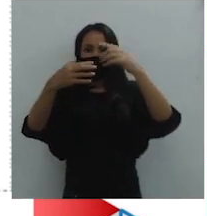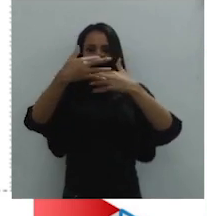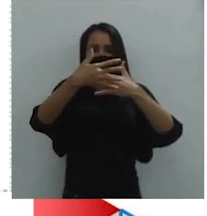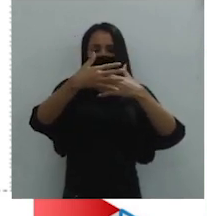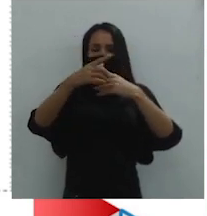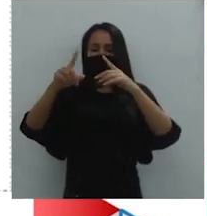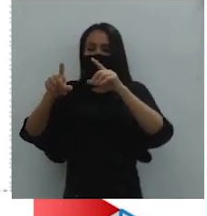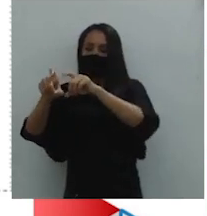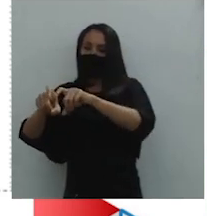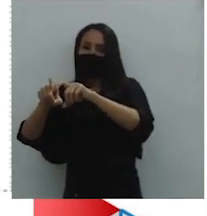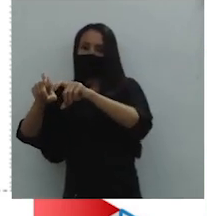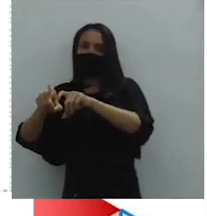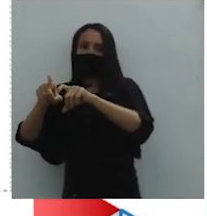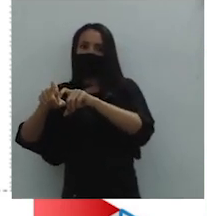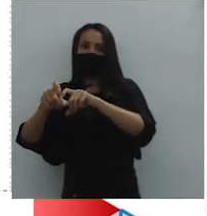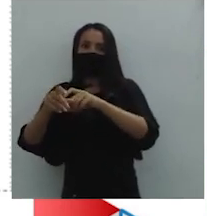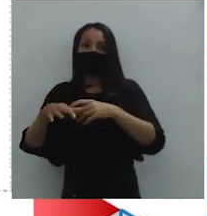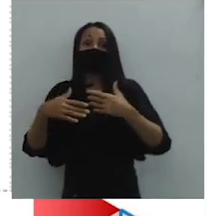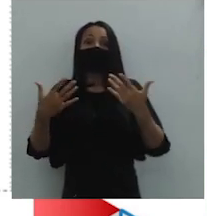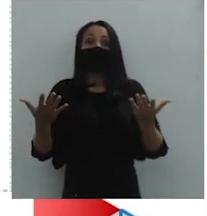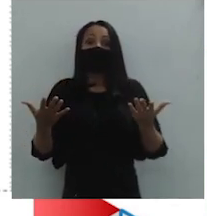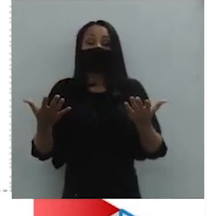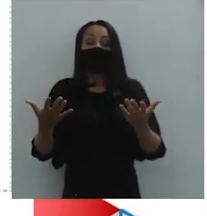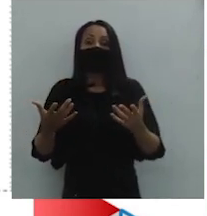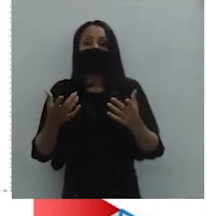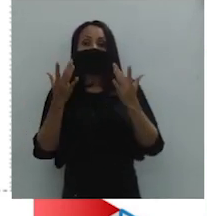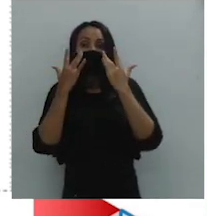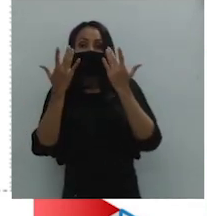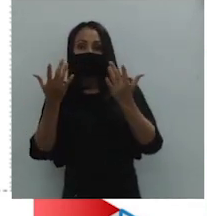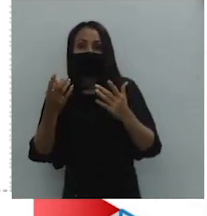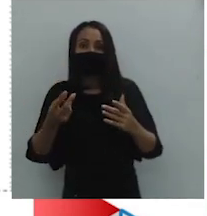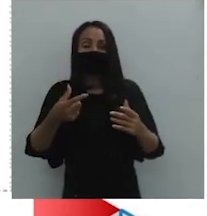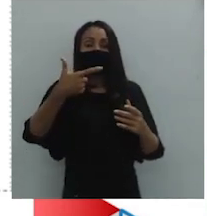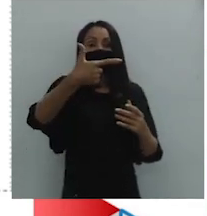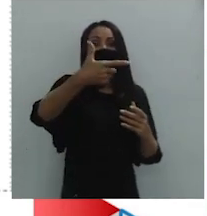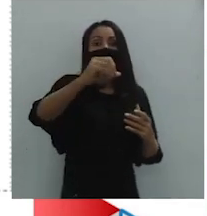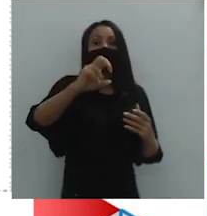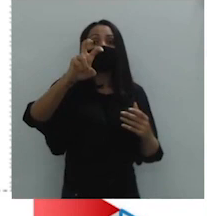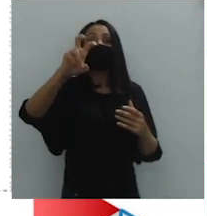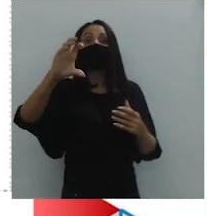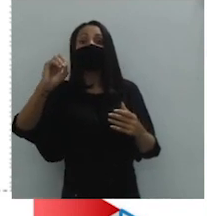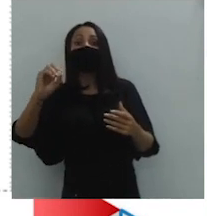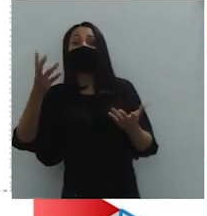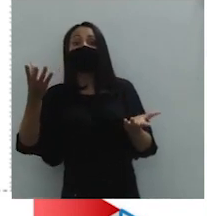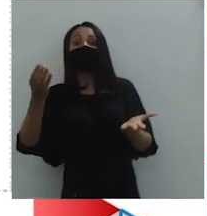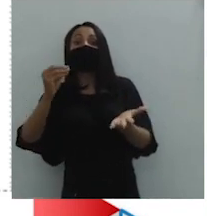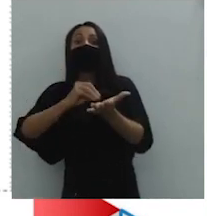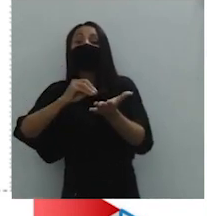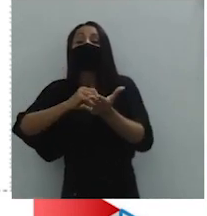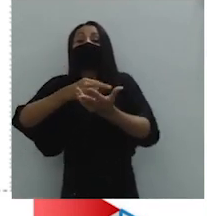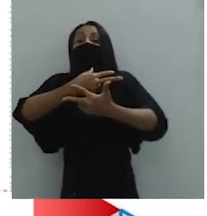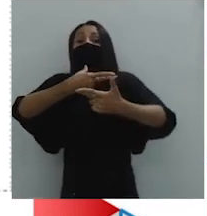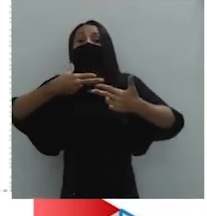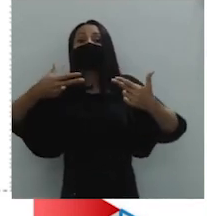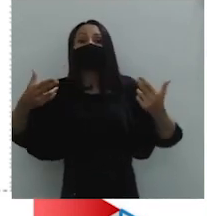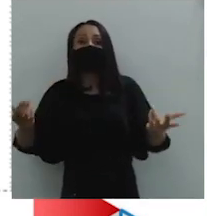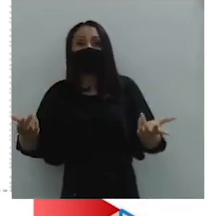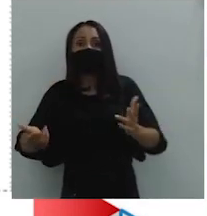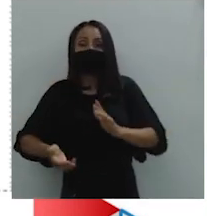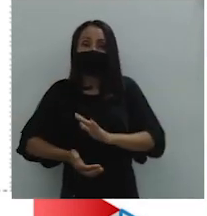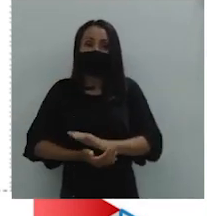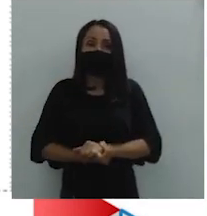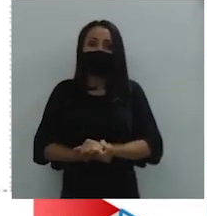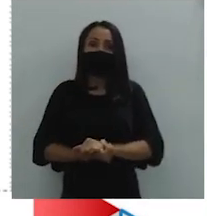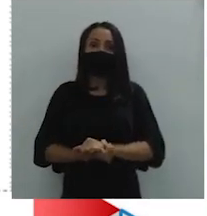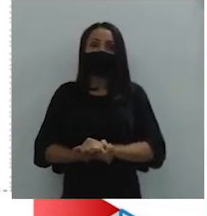é imensa. E olha para 2050, né? Vai faltar produtos, já está faltando